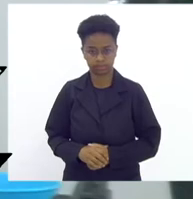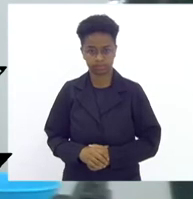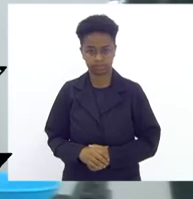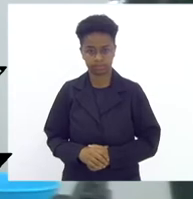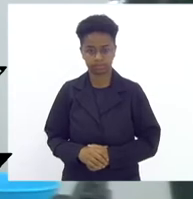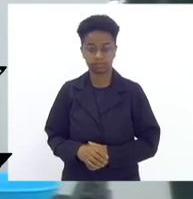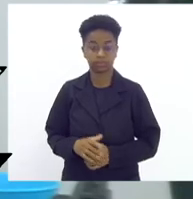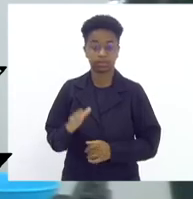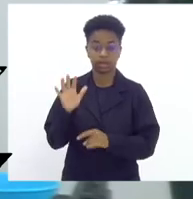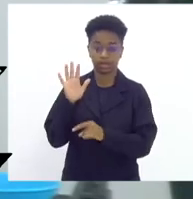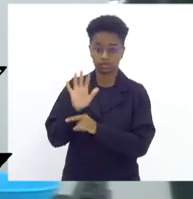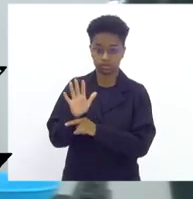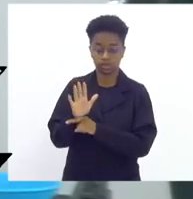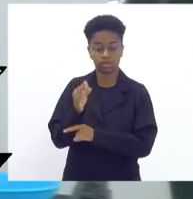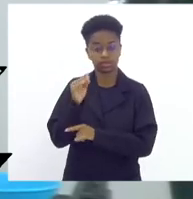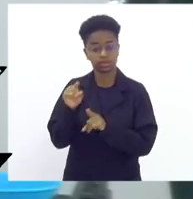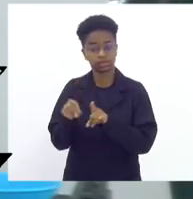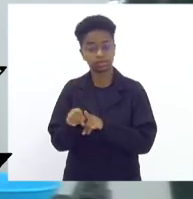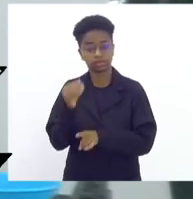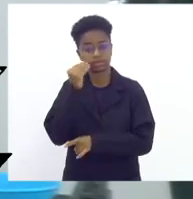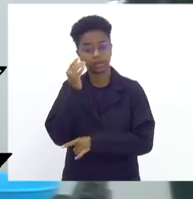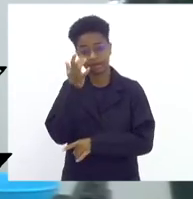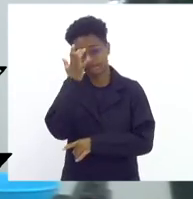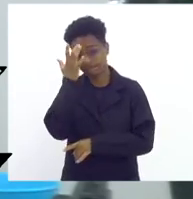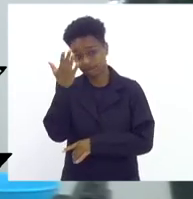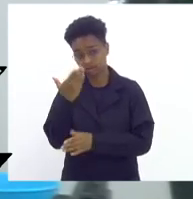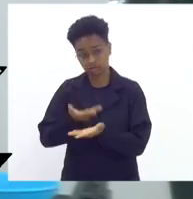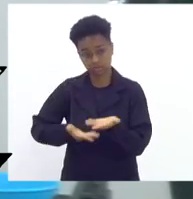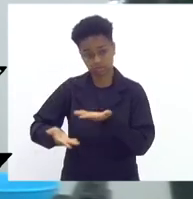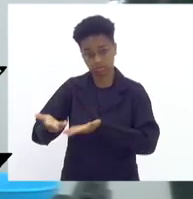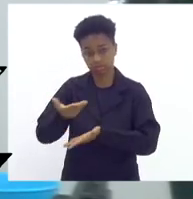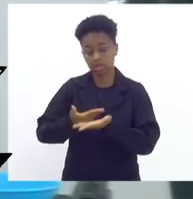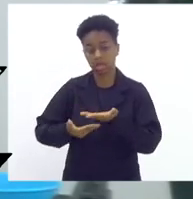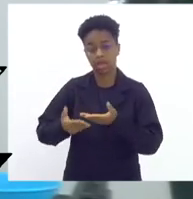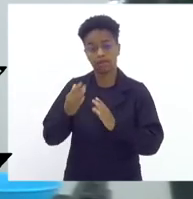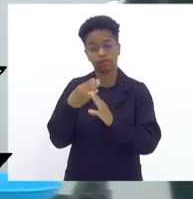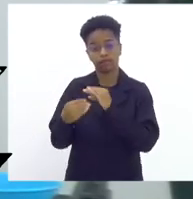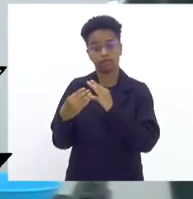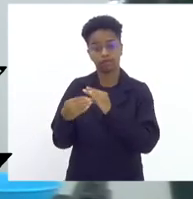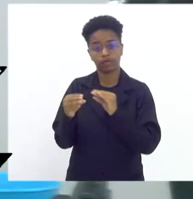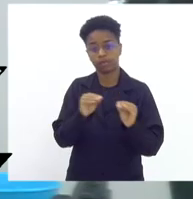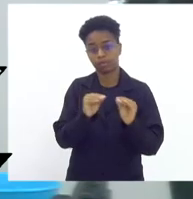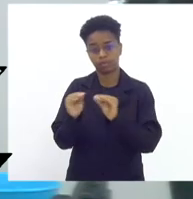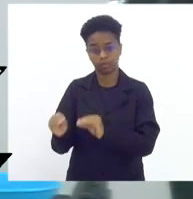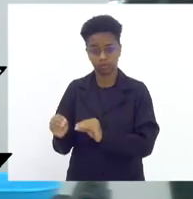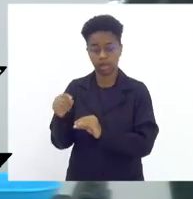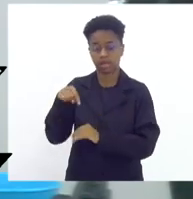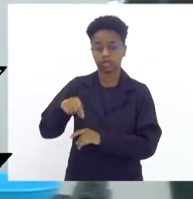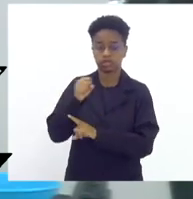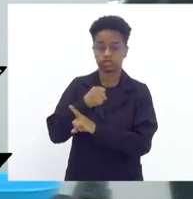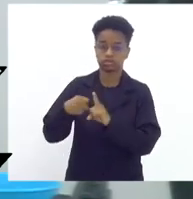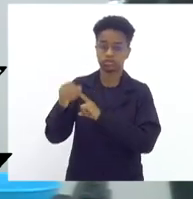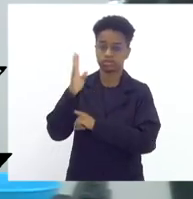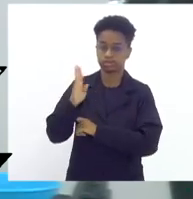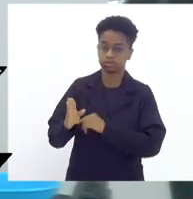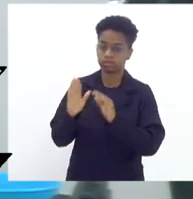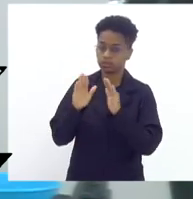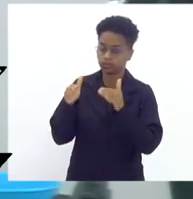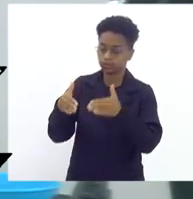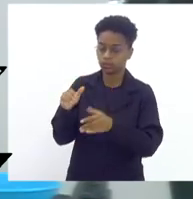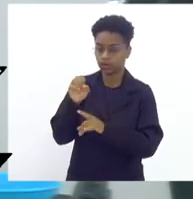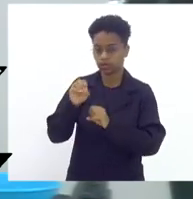ajudar e facilitar a integração de refugiados os imigrantes na sociedade brasileira através da Educação